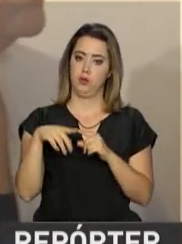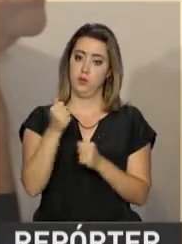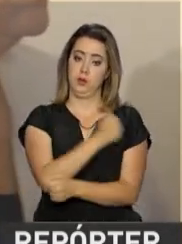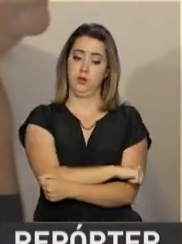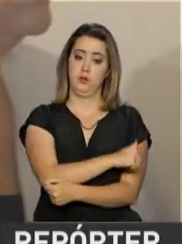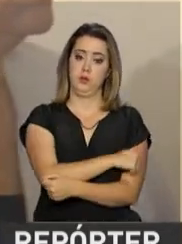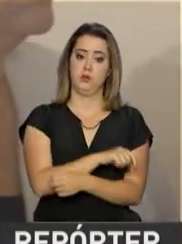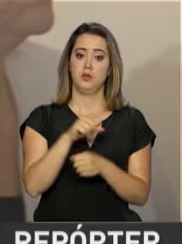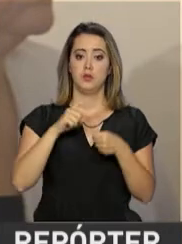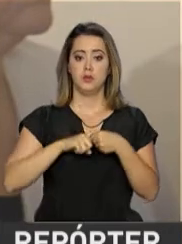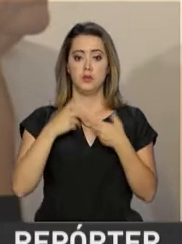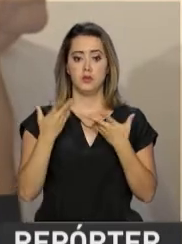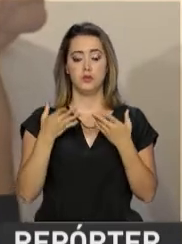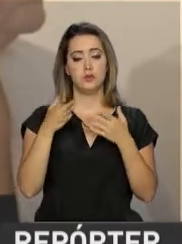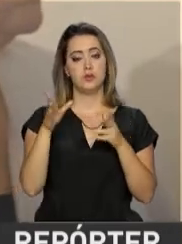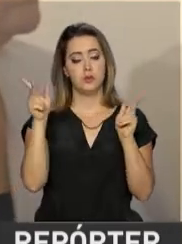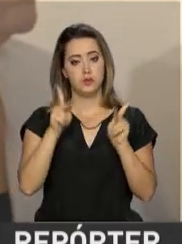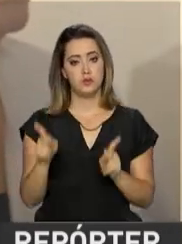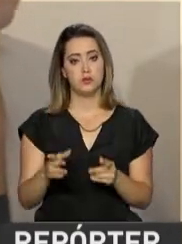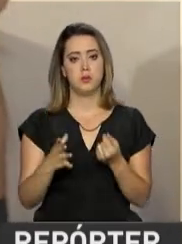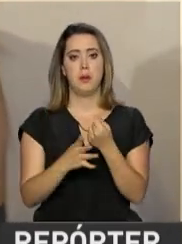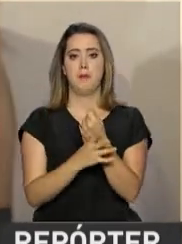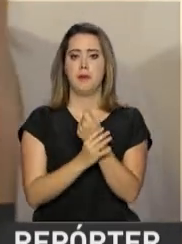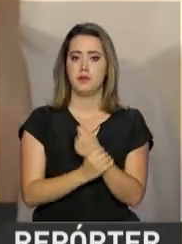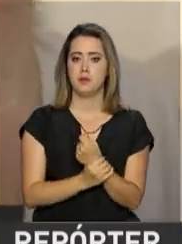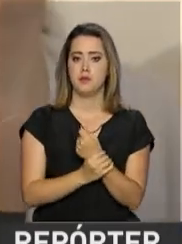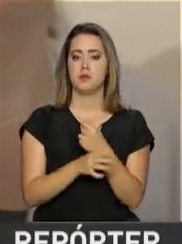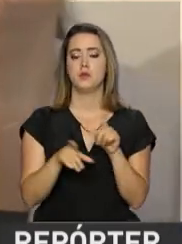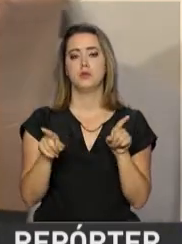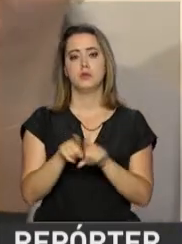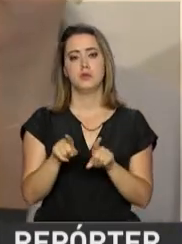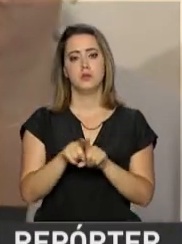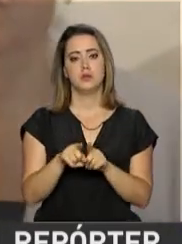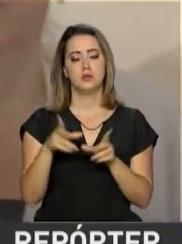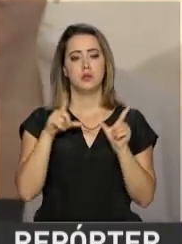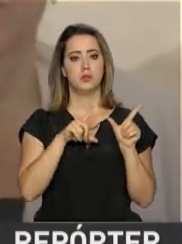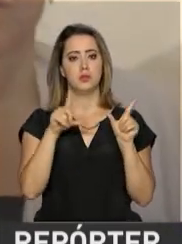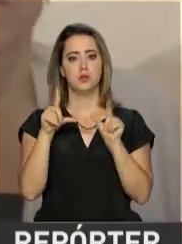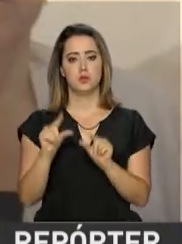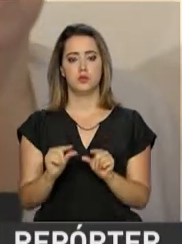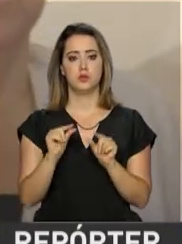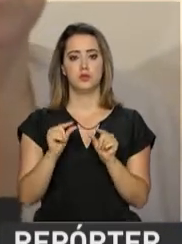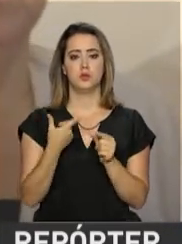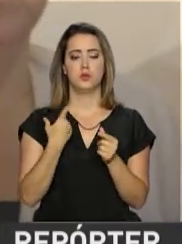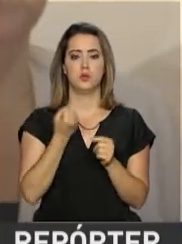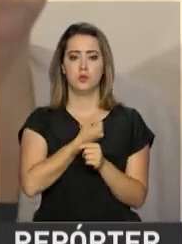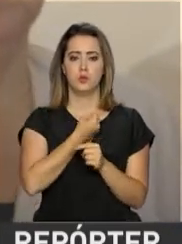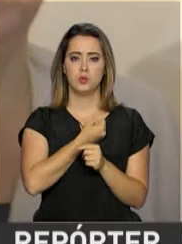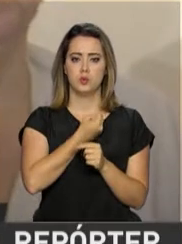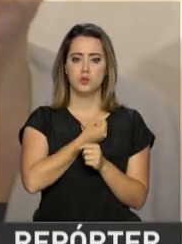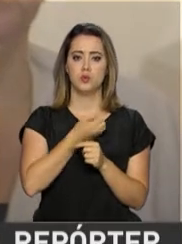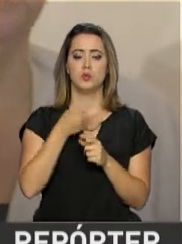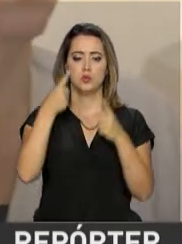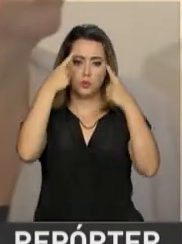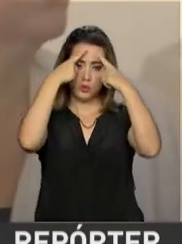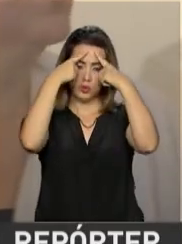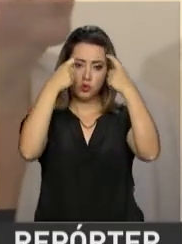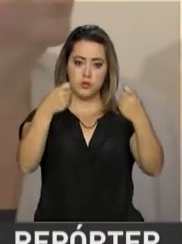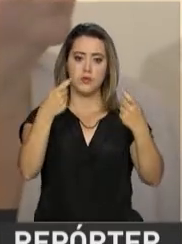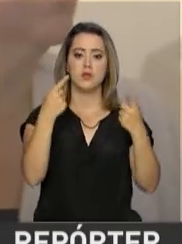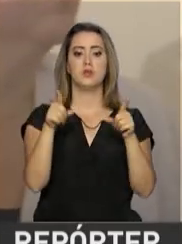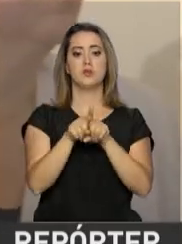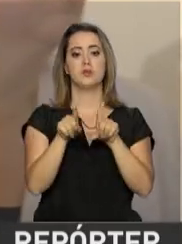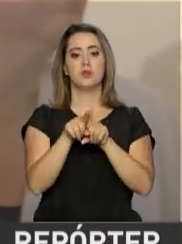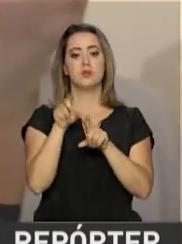recupere a sua situação de segurança e sobretudo venha a reduzir os indicadores e os índices de violência e